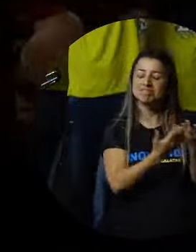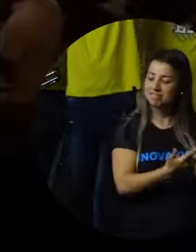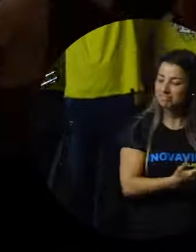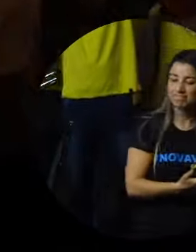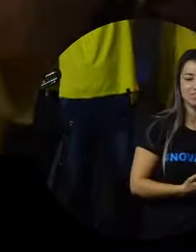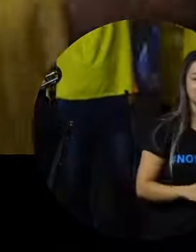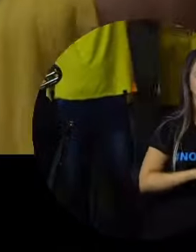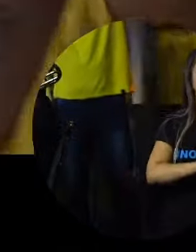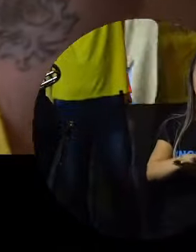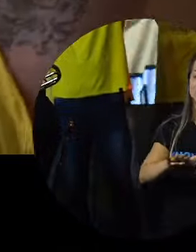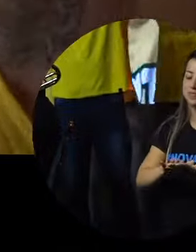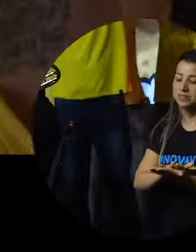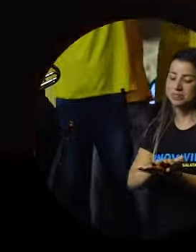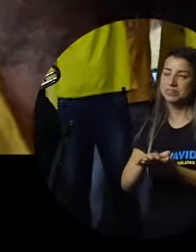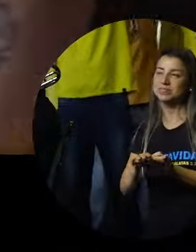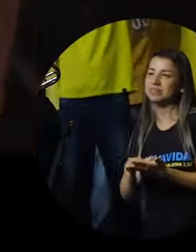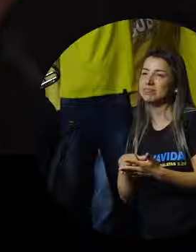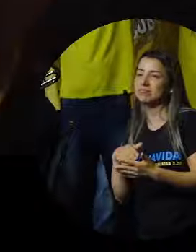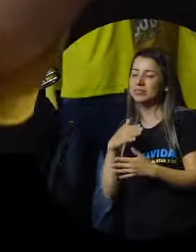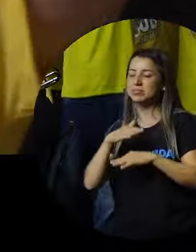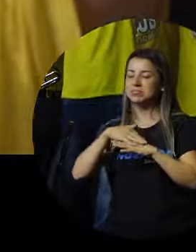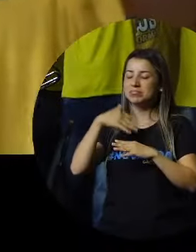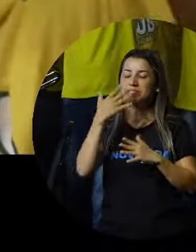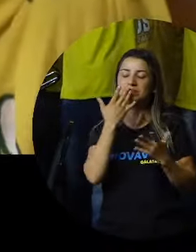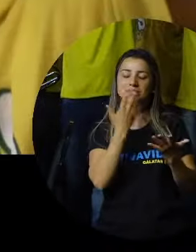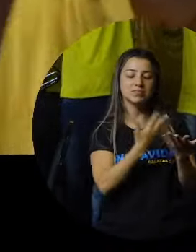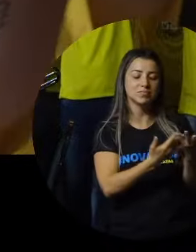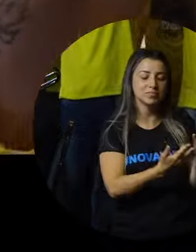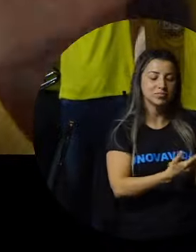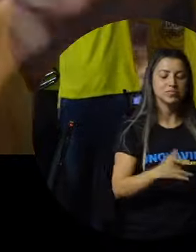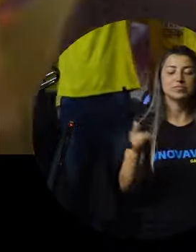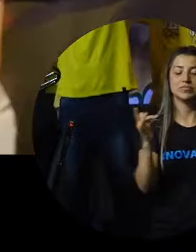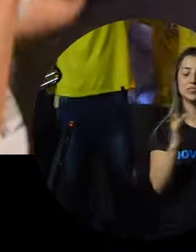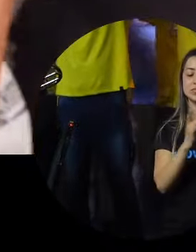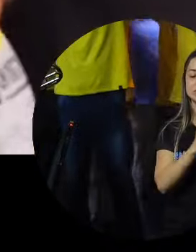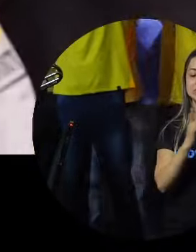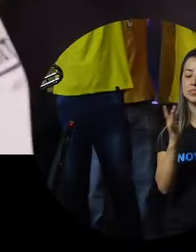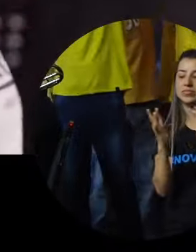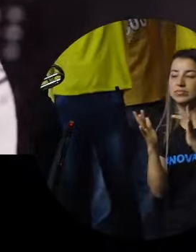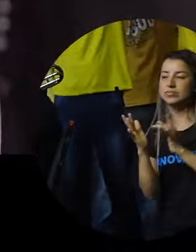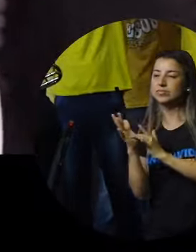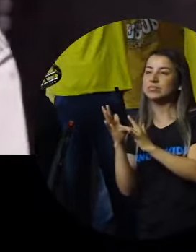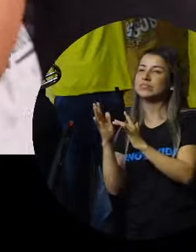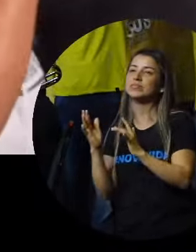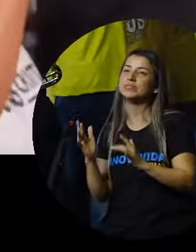Yeah.